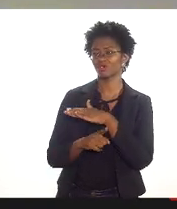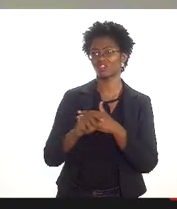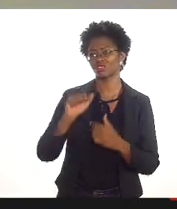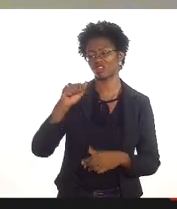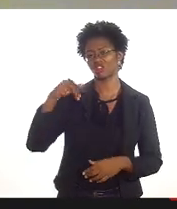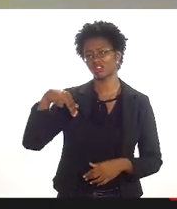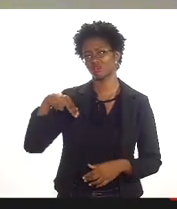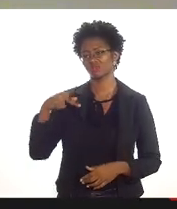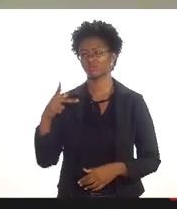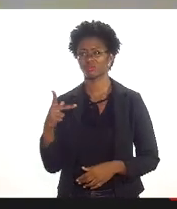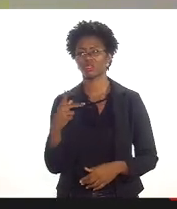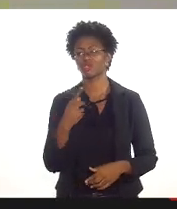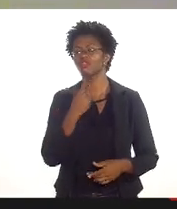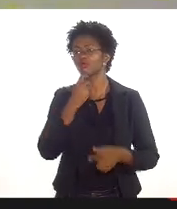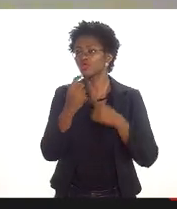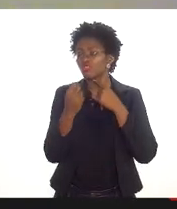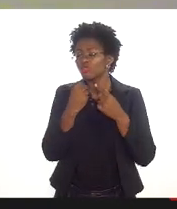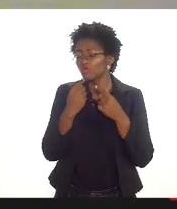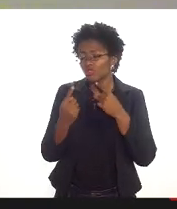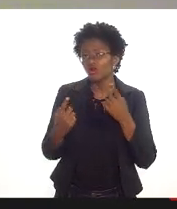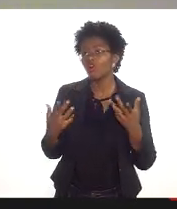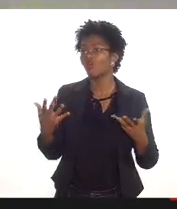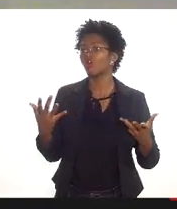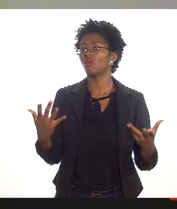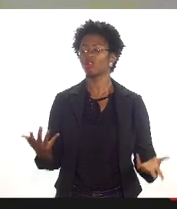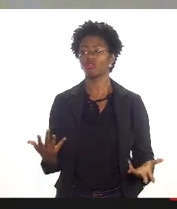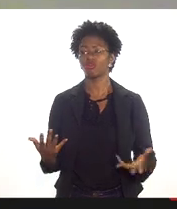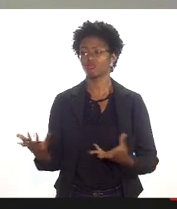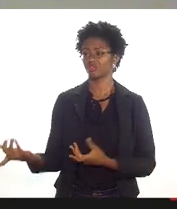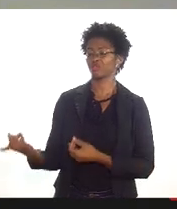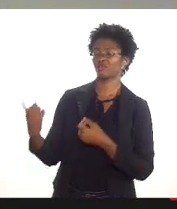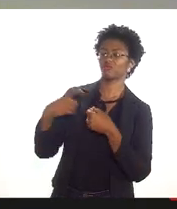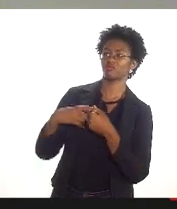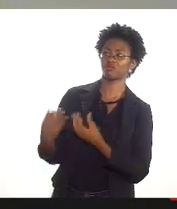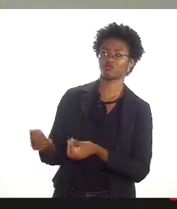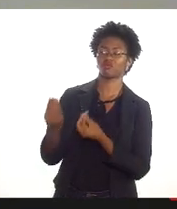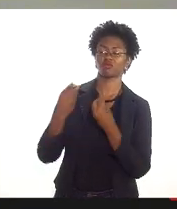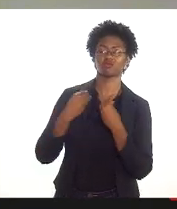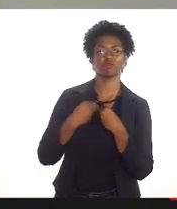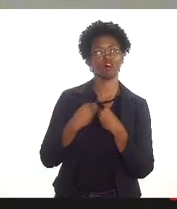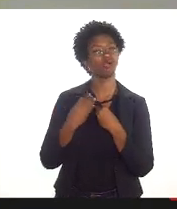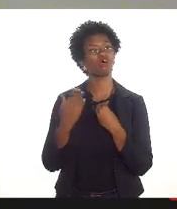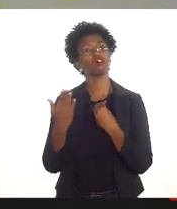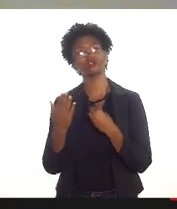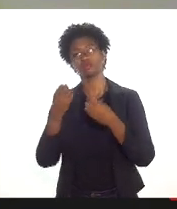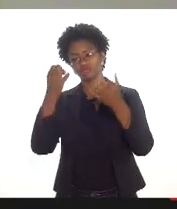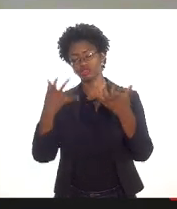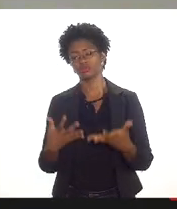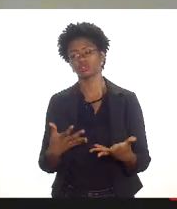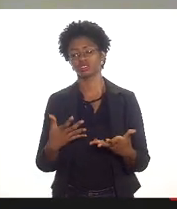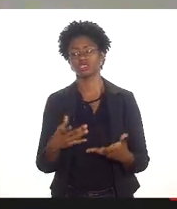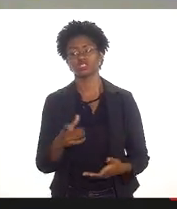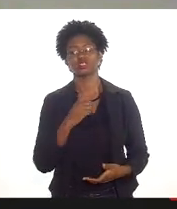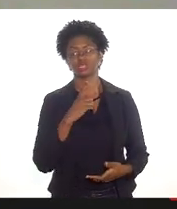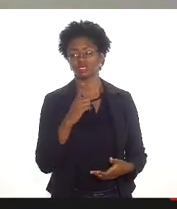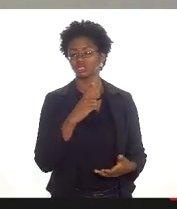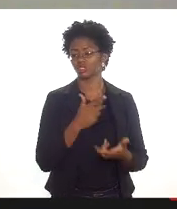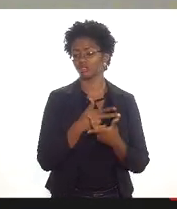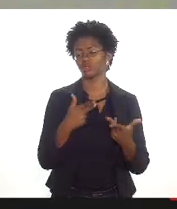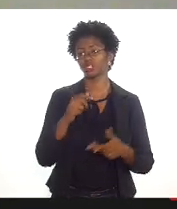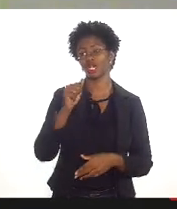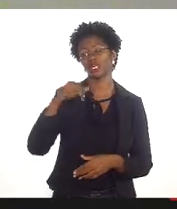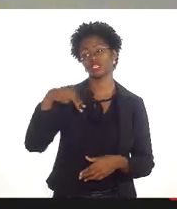Algum questionamento? Alguma devolução para maiores explicações? Existem situações que a ANP exige